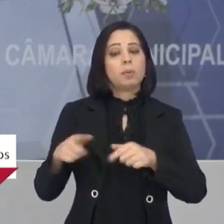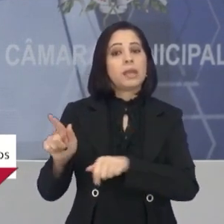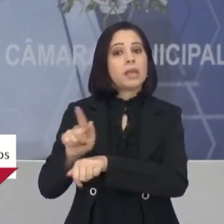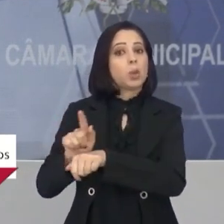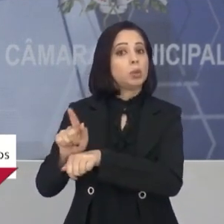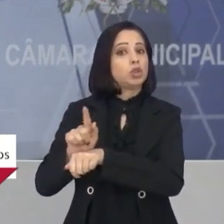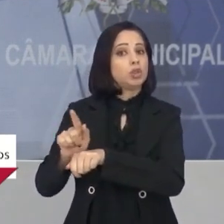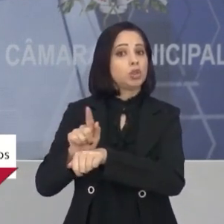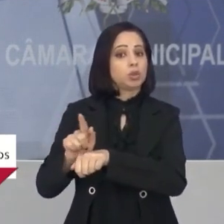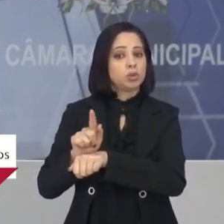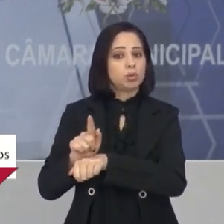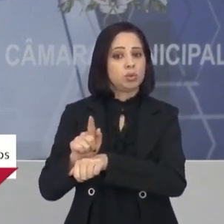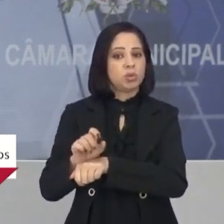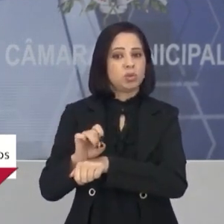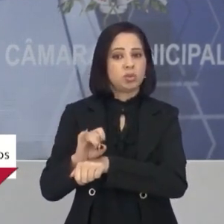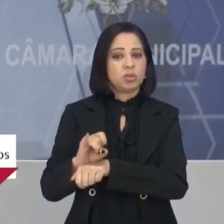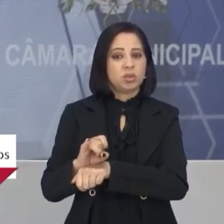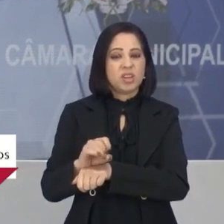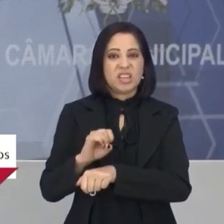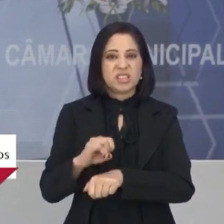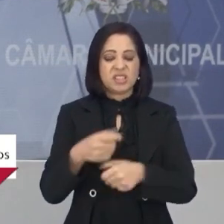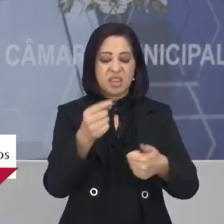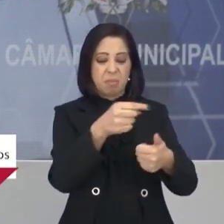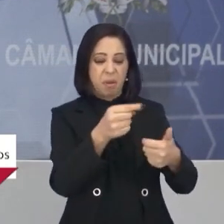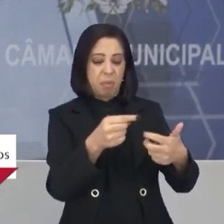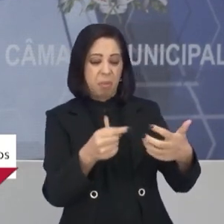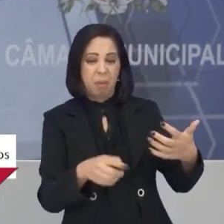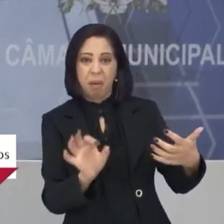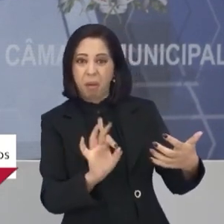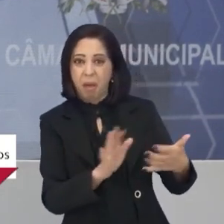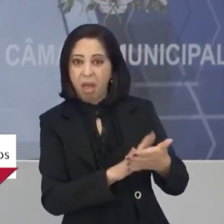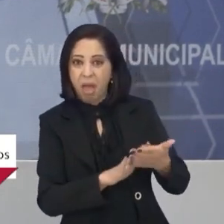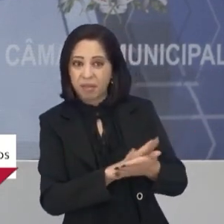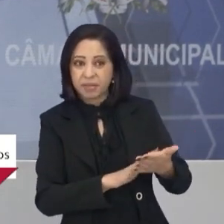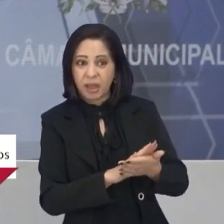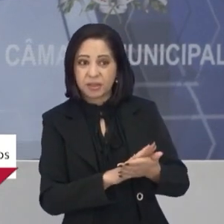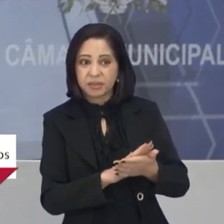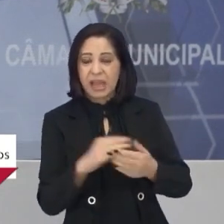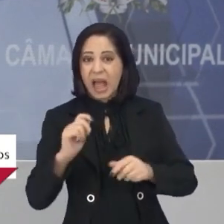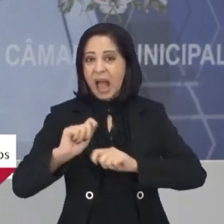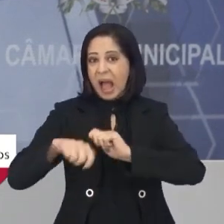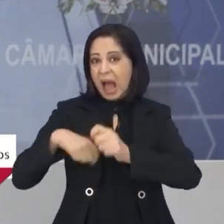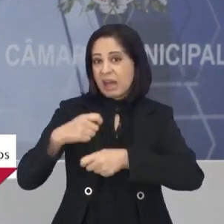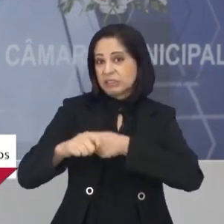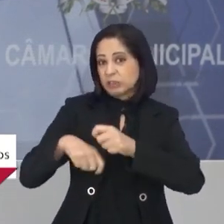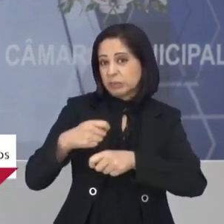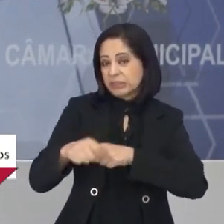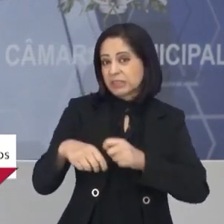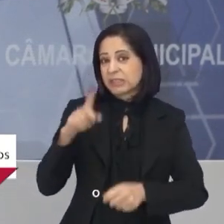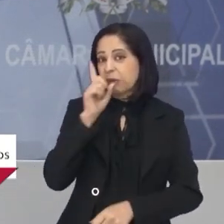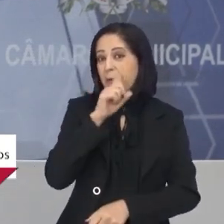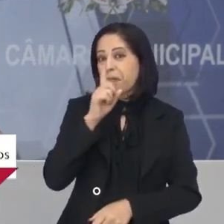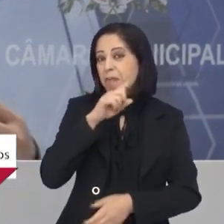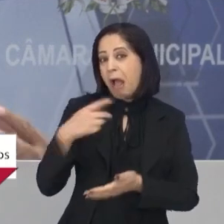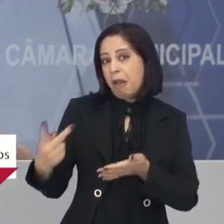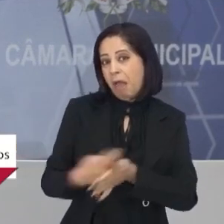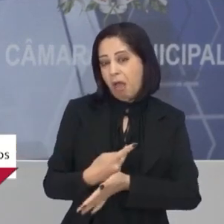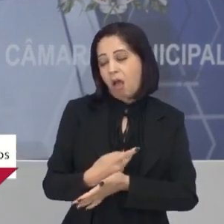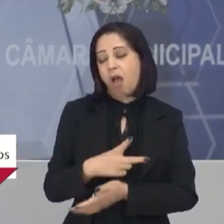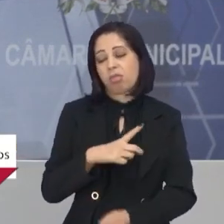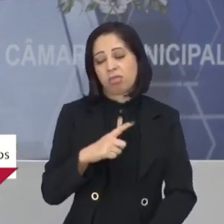gestor sem isso não se consegue fazer uma gestão Administrativa Financeira do dia a dia se eu não tenho isso